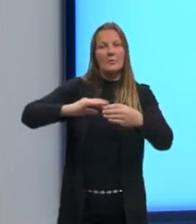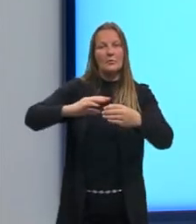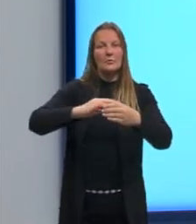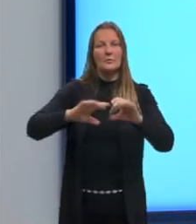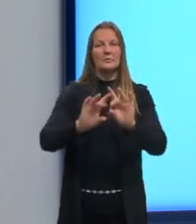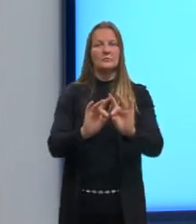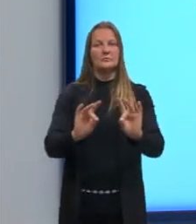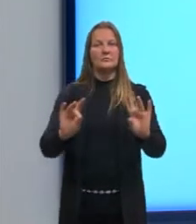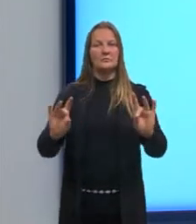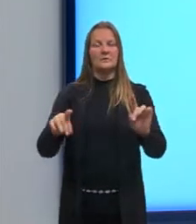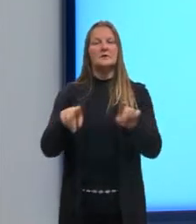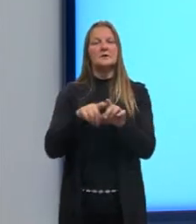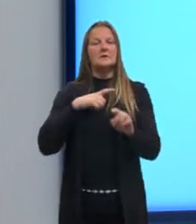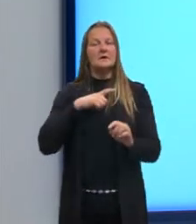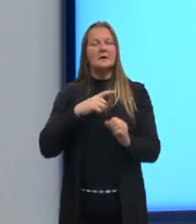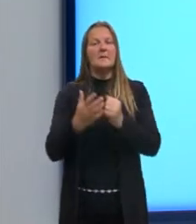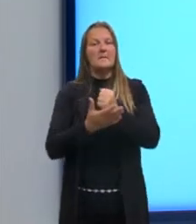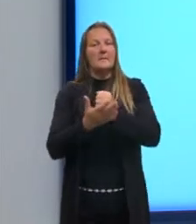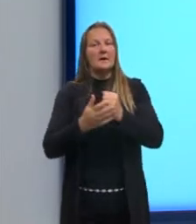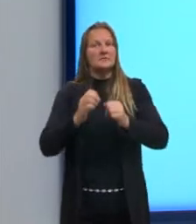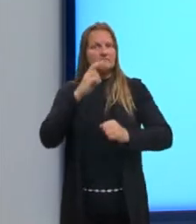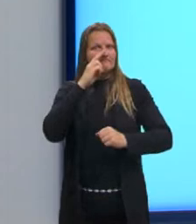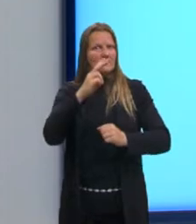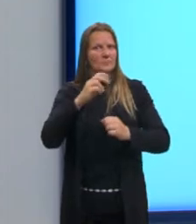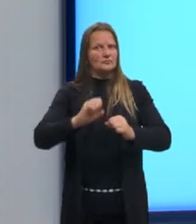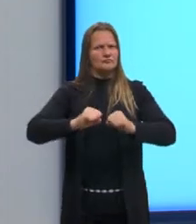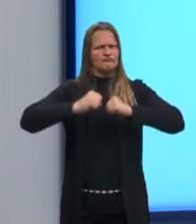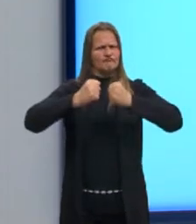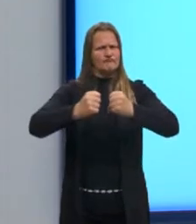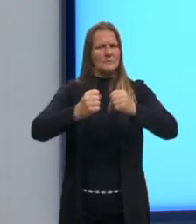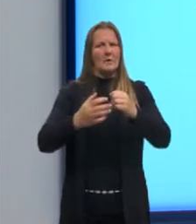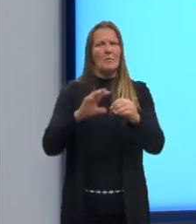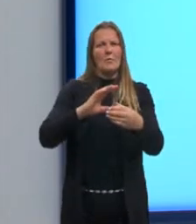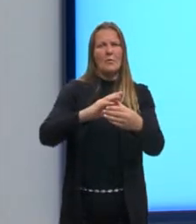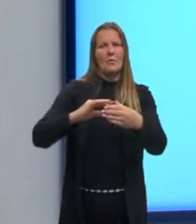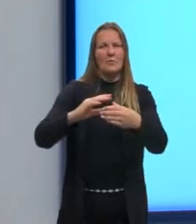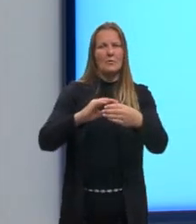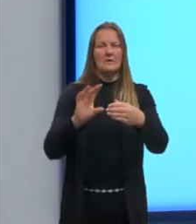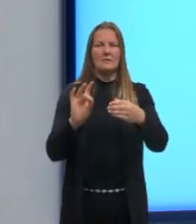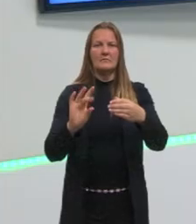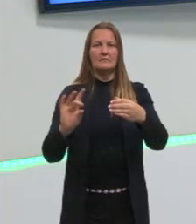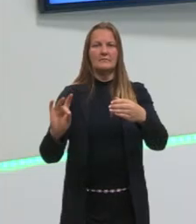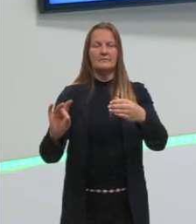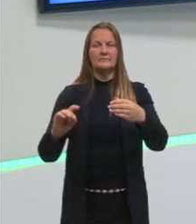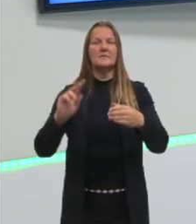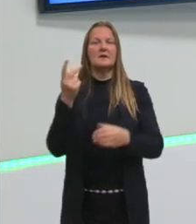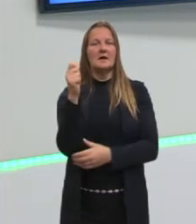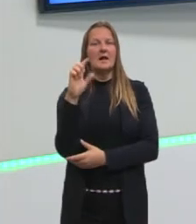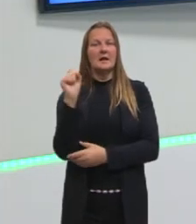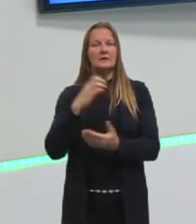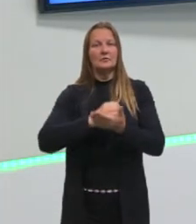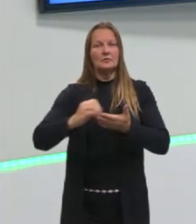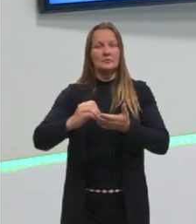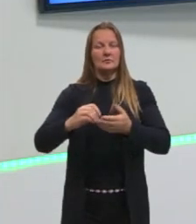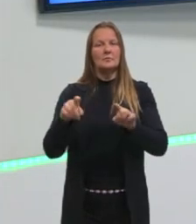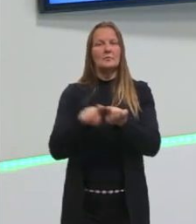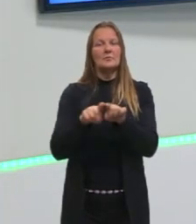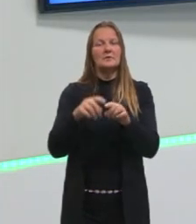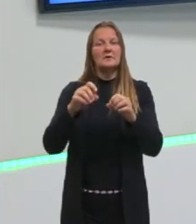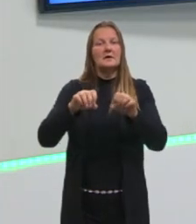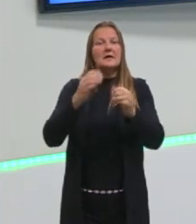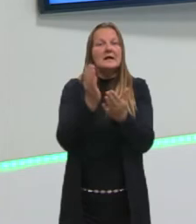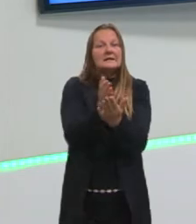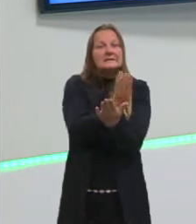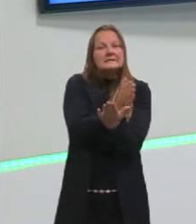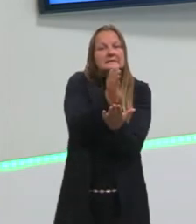solução aquosa que tem uma base forte e então ocorre com os haletos orgânicos quando eles sofrem essa quebra